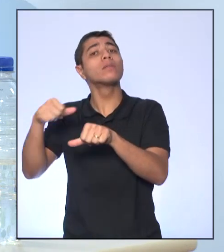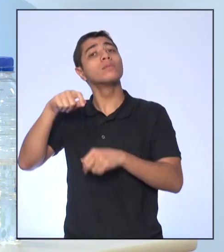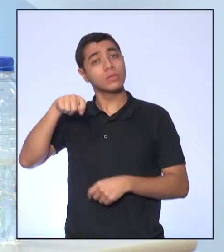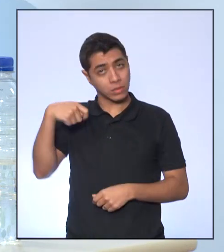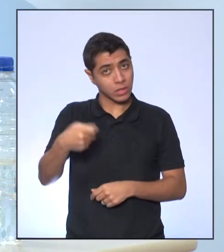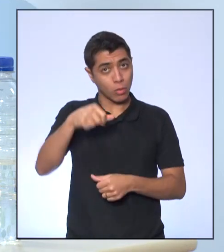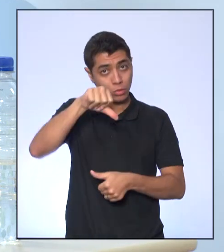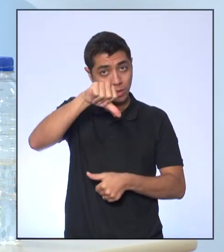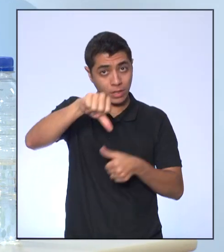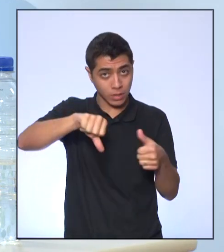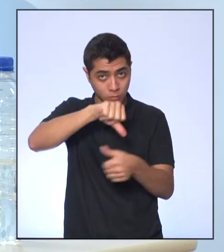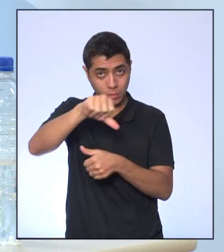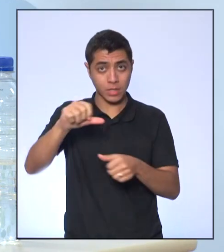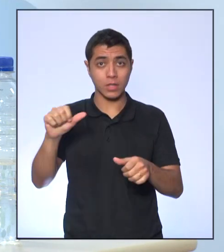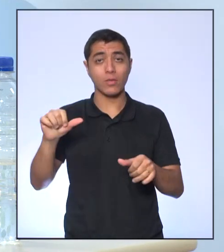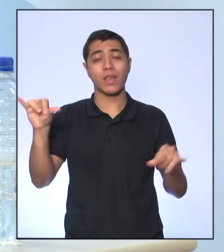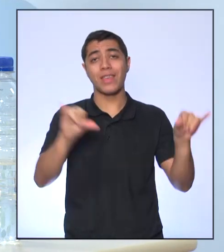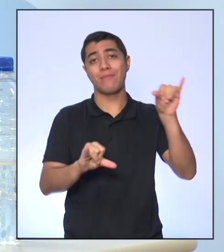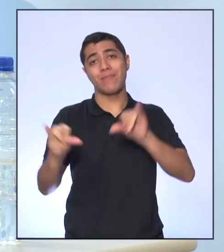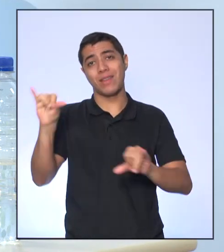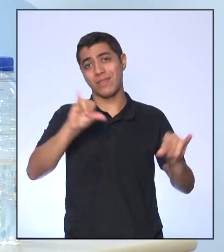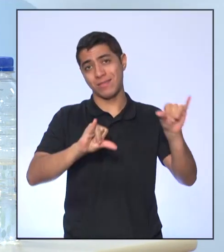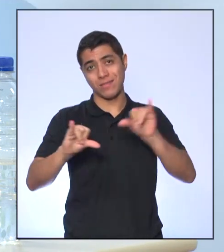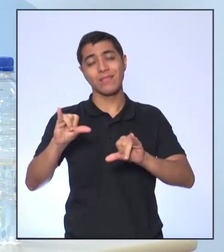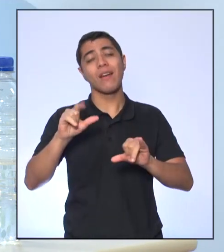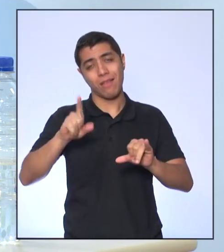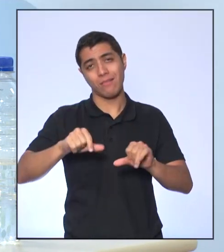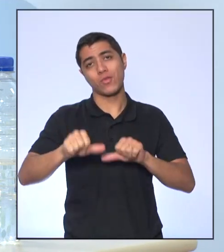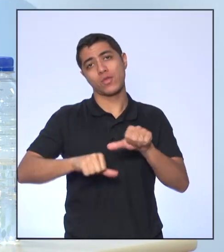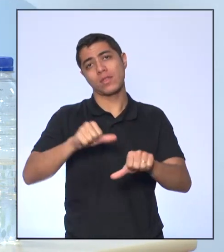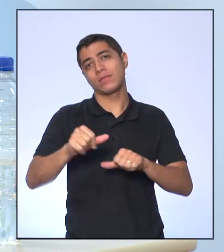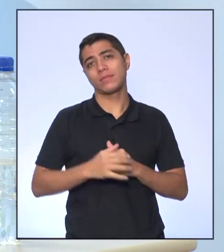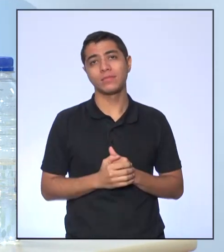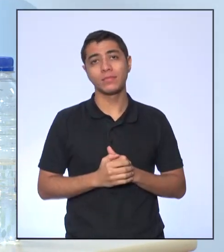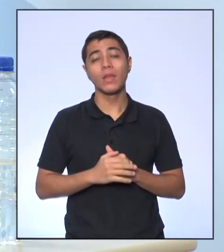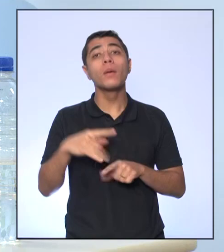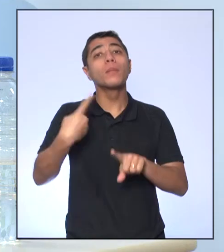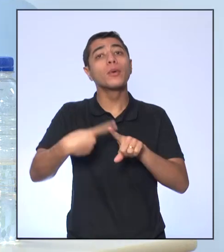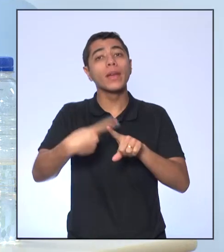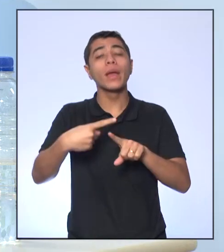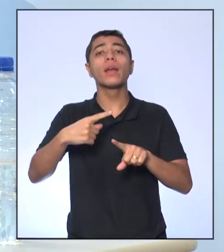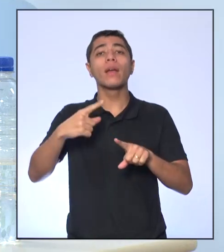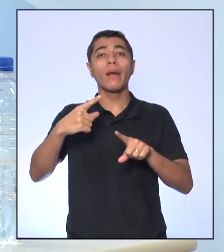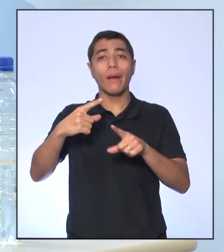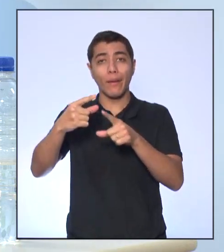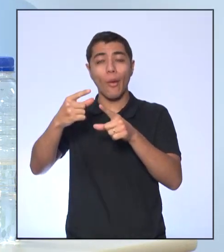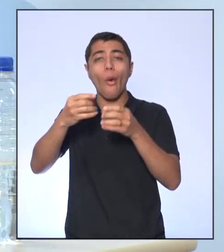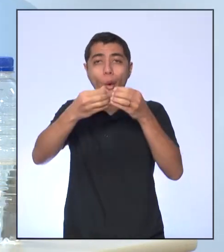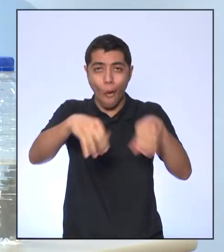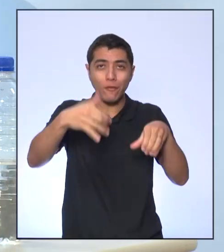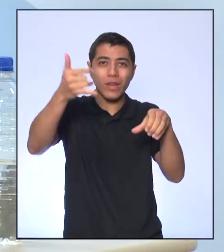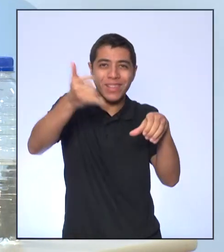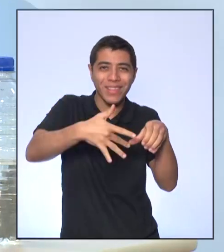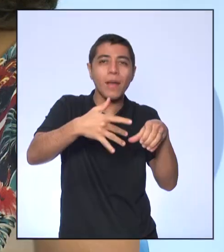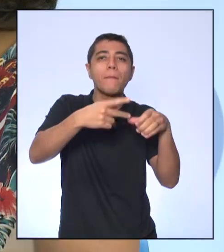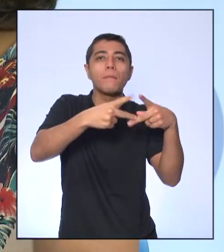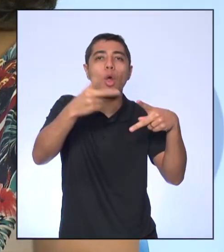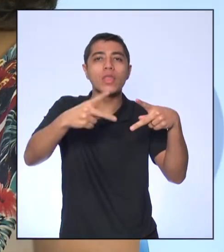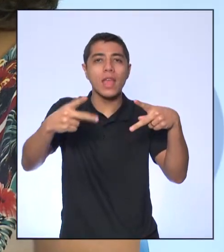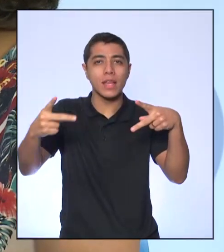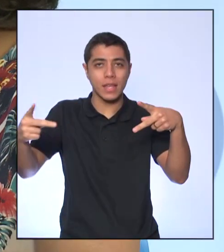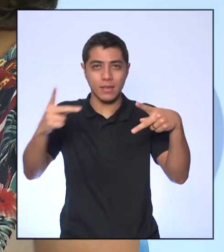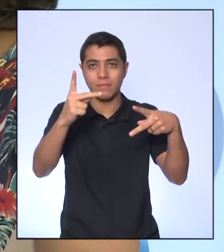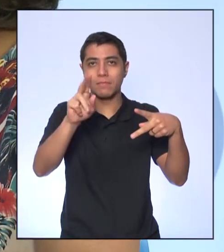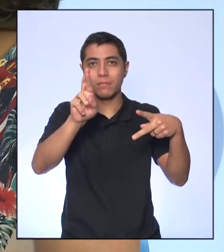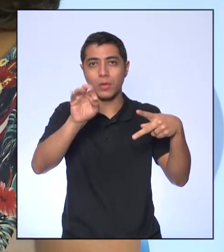calor, na clara dele tem várias proteínas. Essas proteínas, elas se quebram, por isso que muda a coloração. Agora, isso aí de passar do